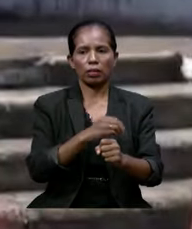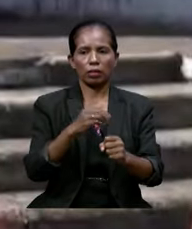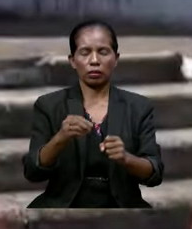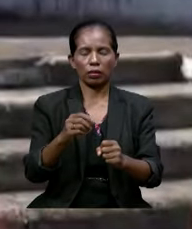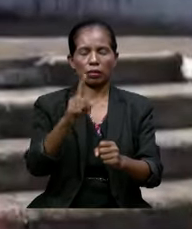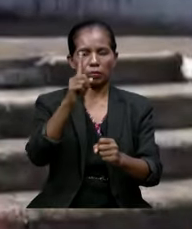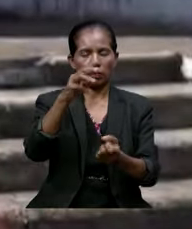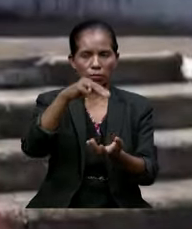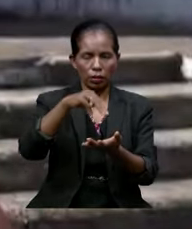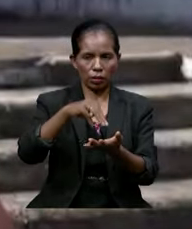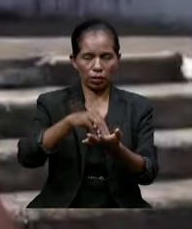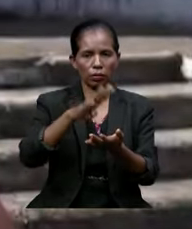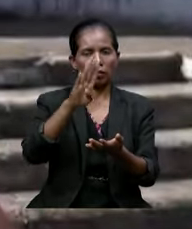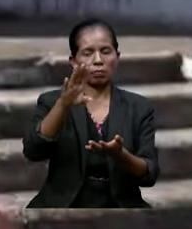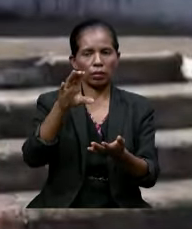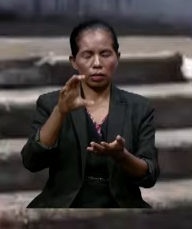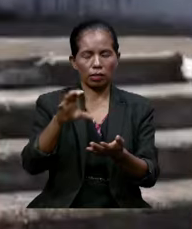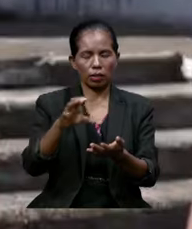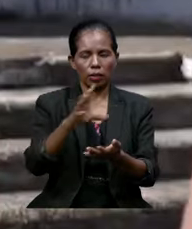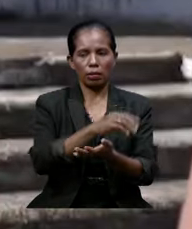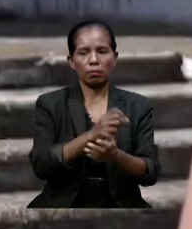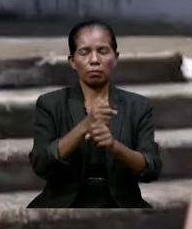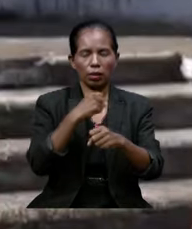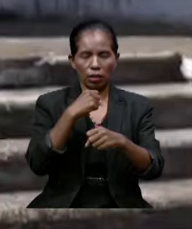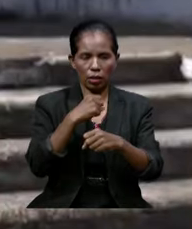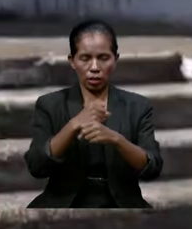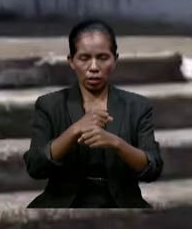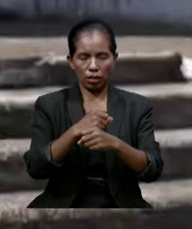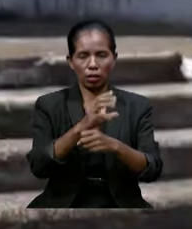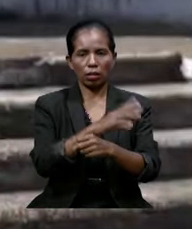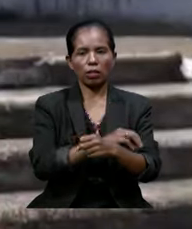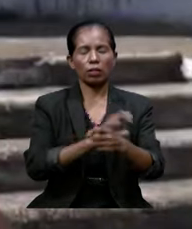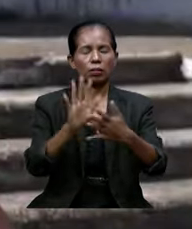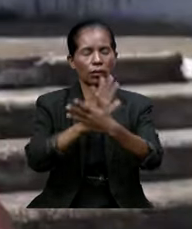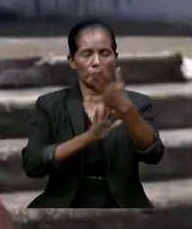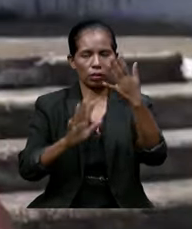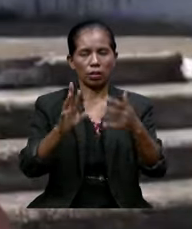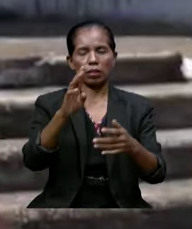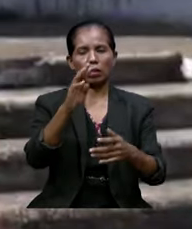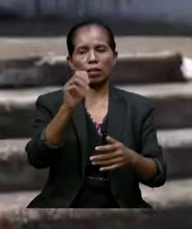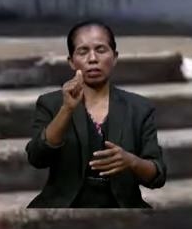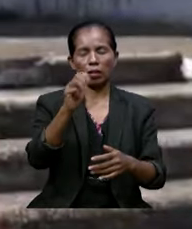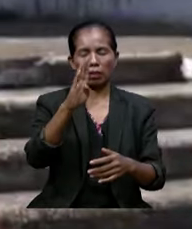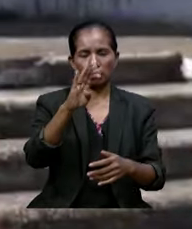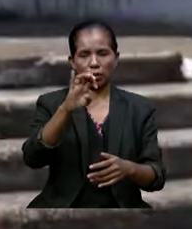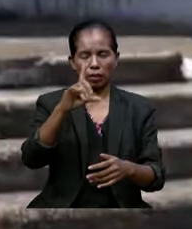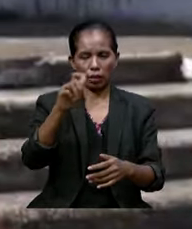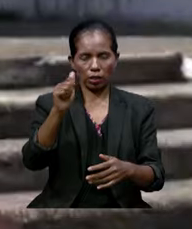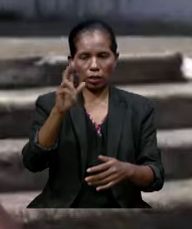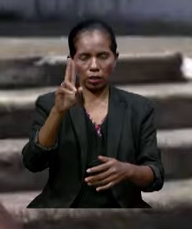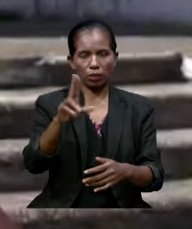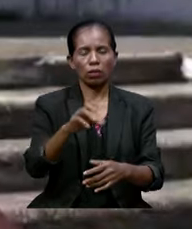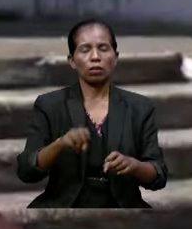1.500.000 ba festival Rabilau maybe 1.500.000 ne sei o insama